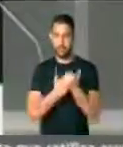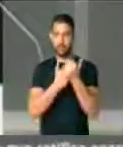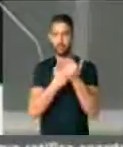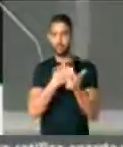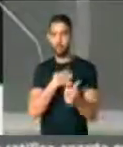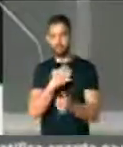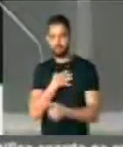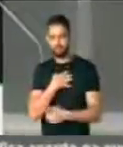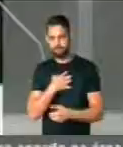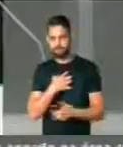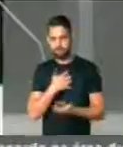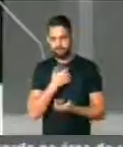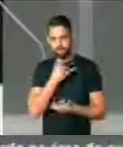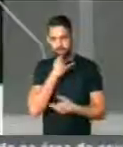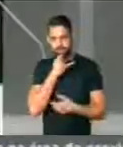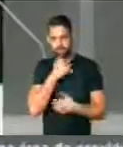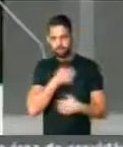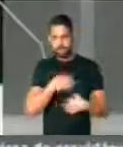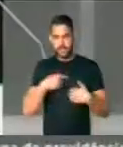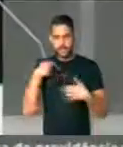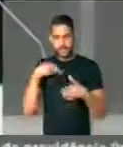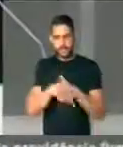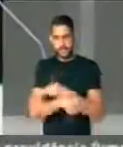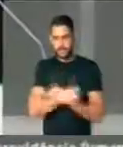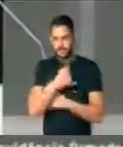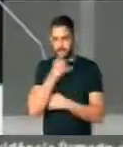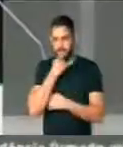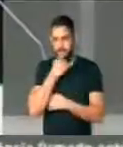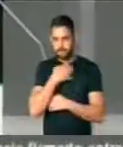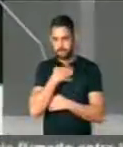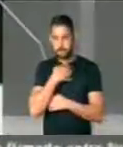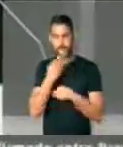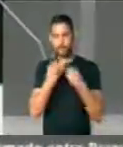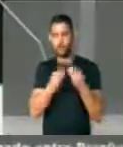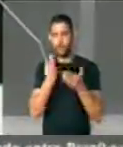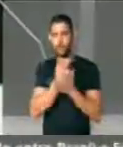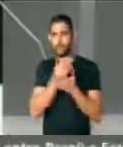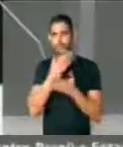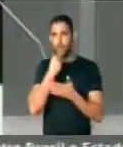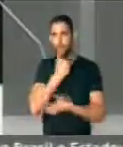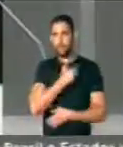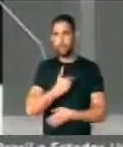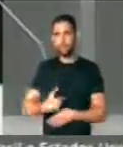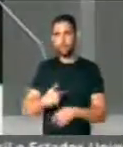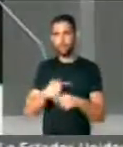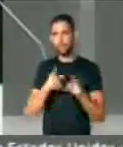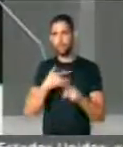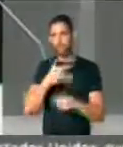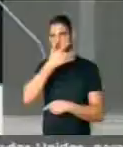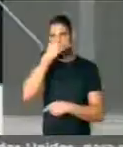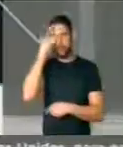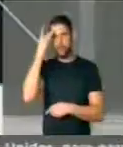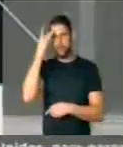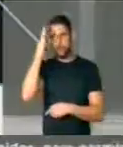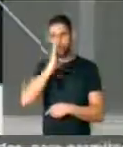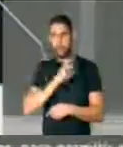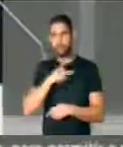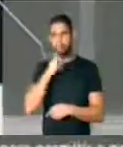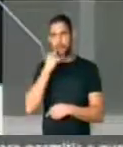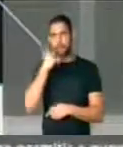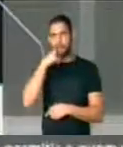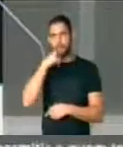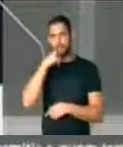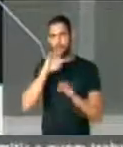nosso sentimento e nossa profunda tristeza, não como homem público, mas como cidadão, como pai de